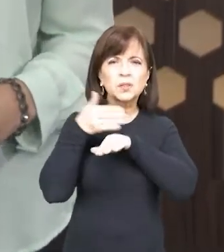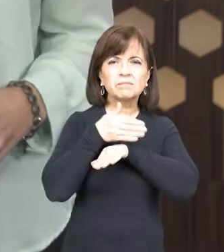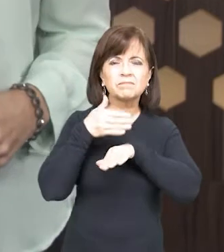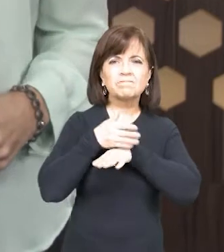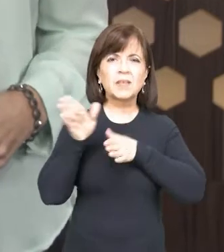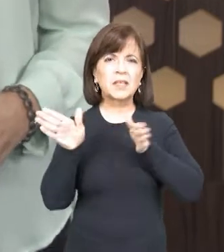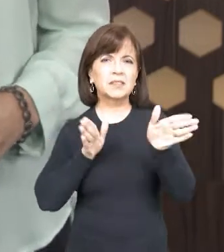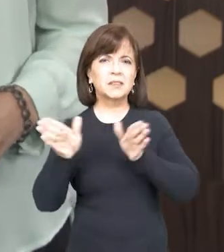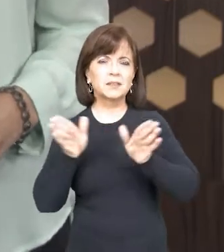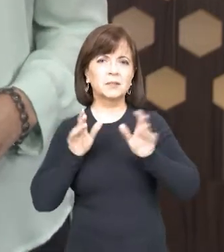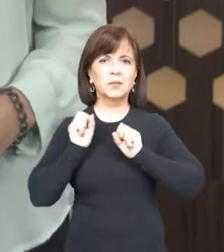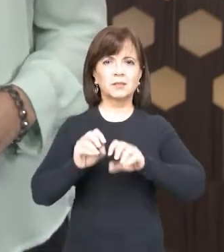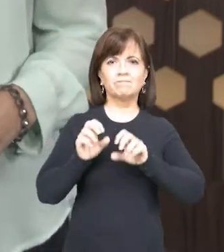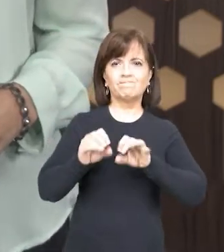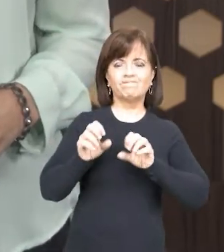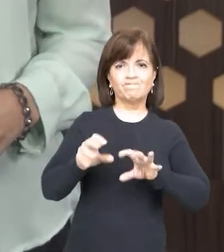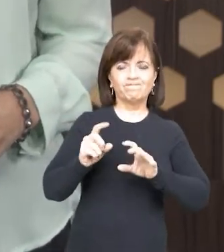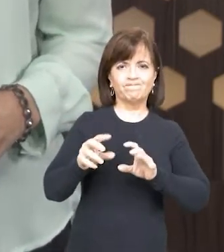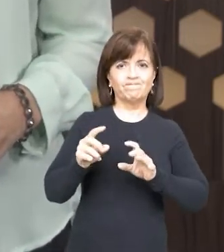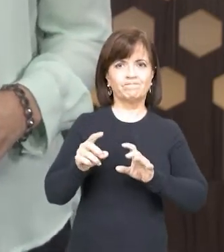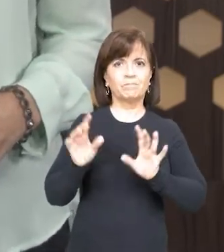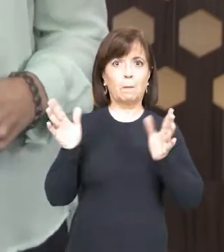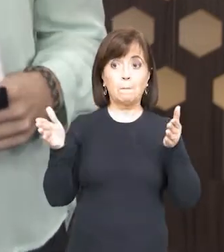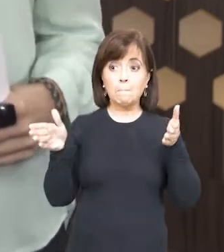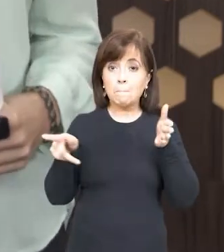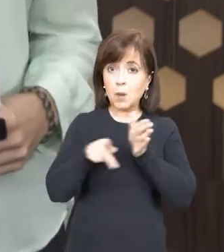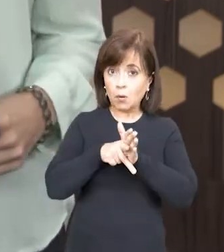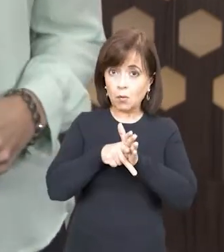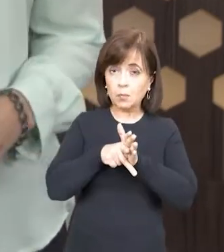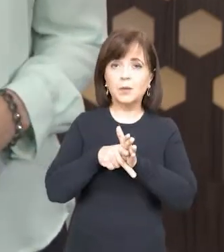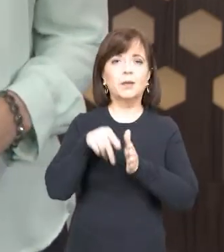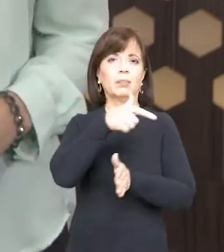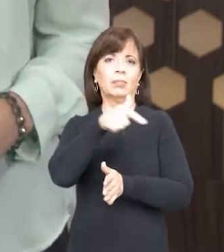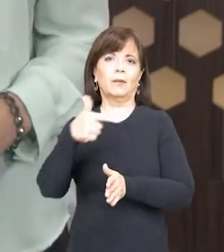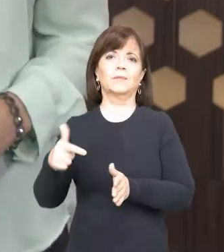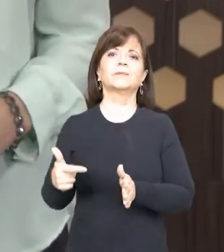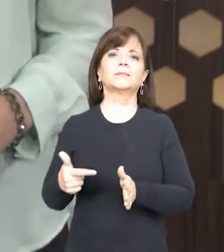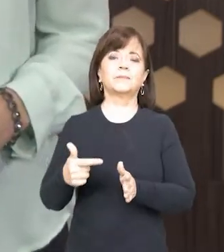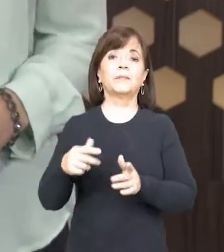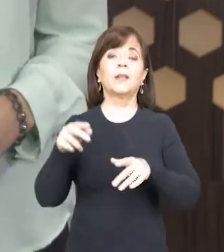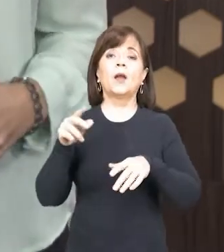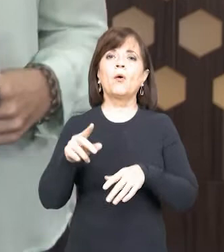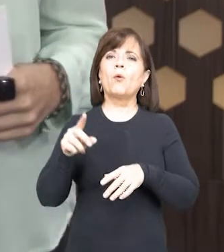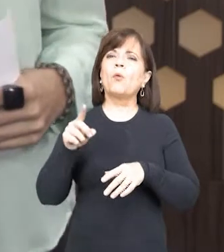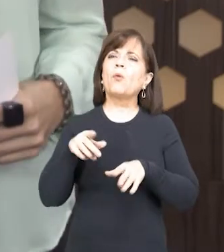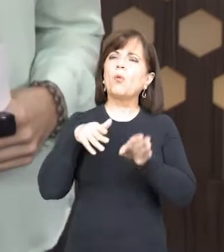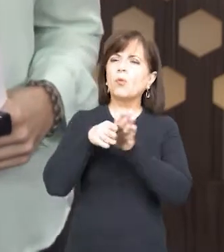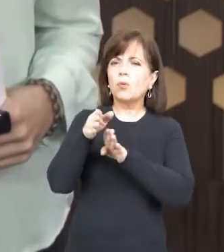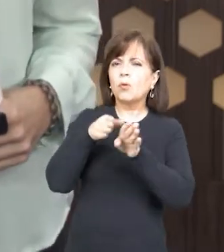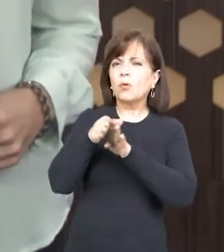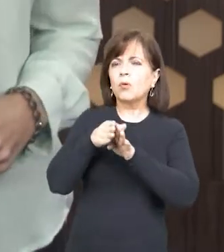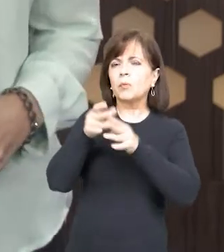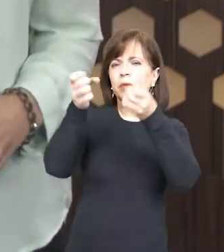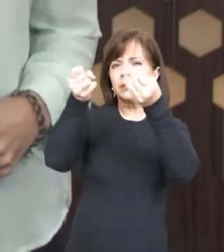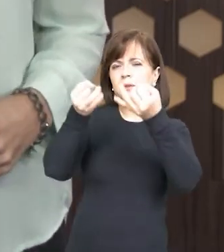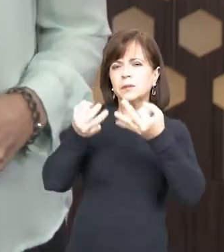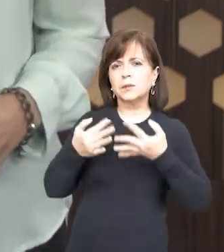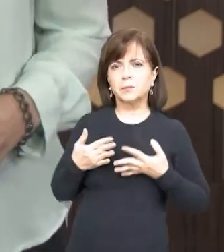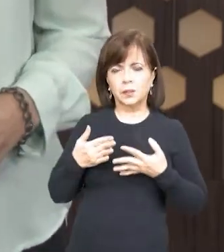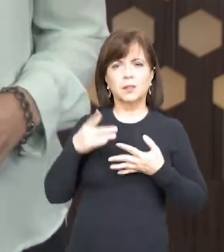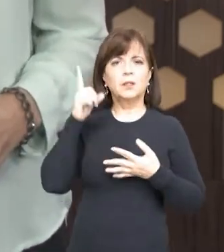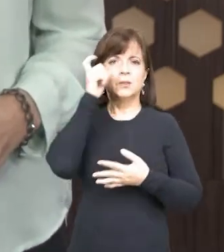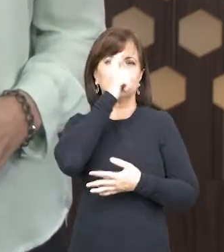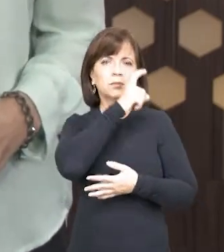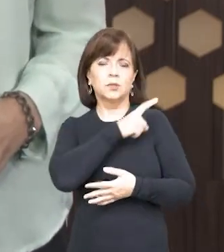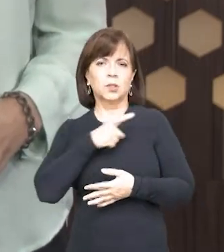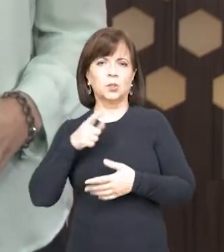educacional inclusivo em todos os níveis de aprendizado. O documentarista Daniel Gonçalves conta algumas dificuldades que enfrentou durante